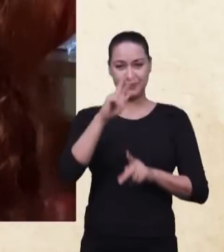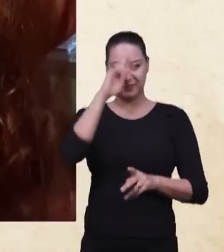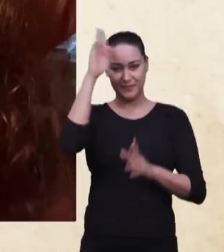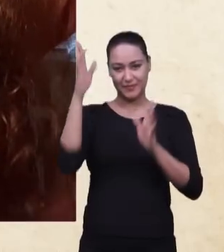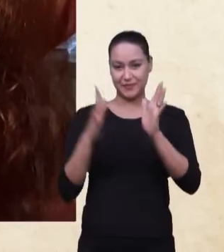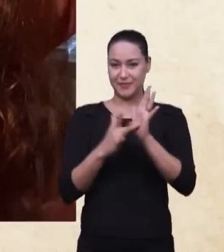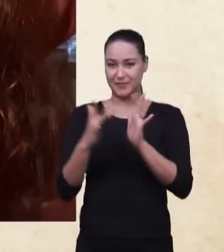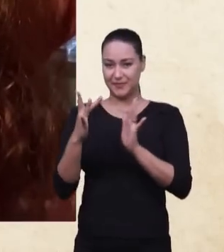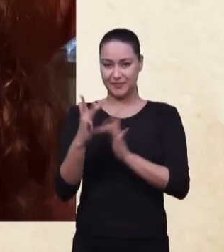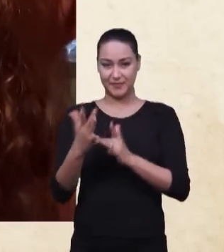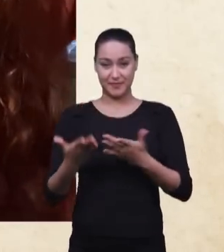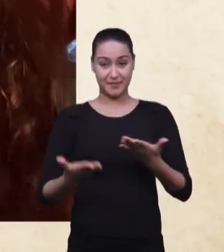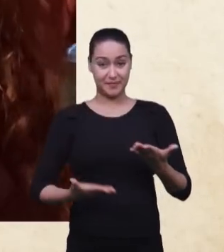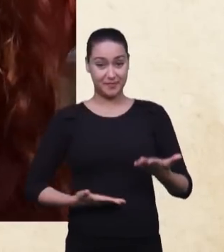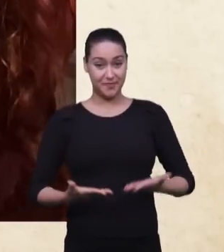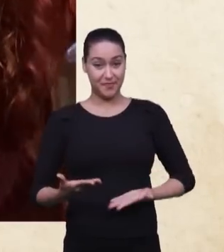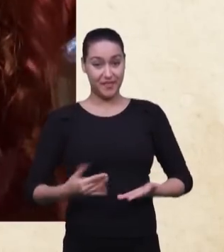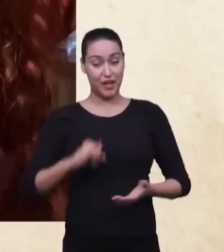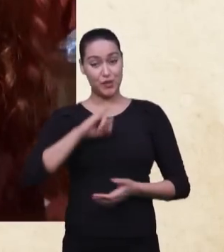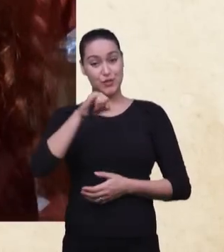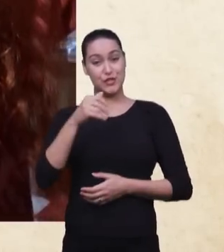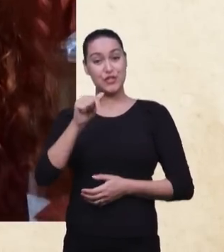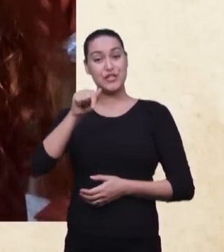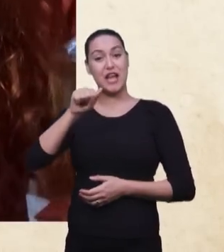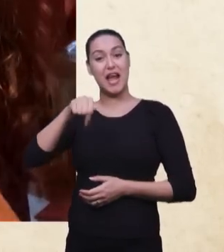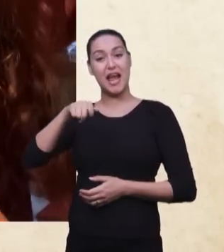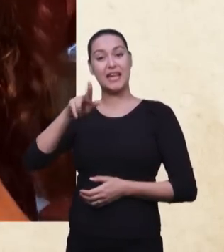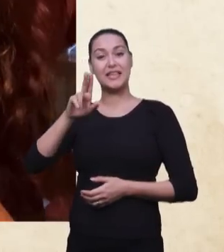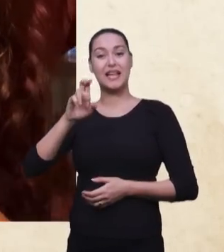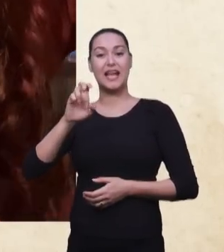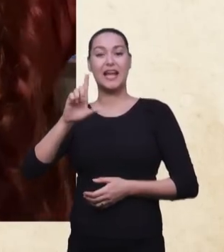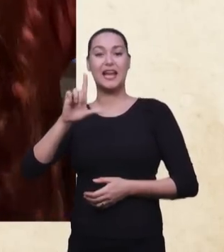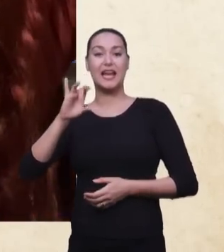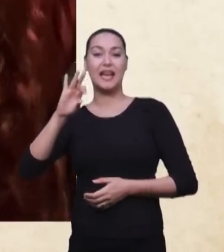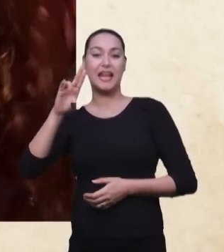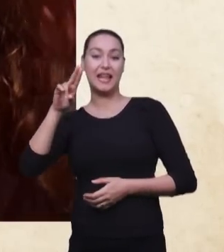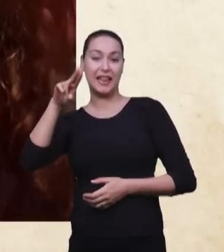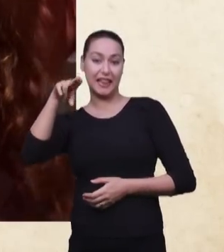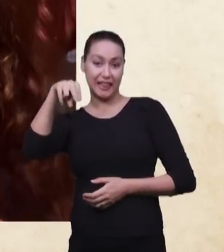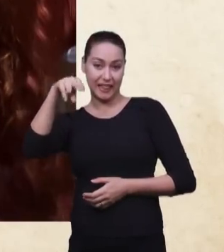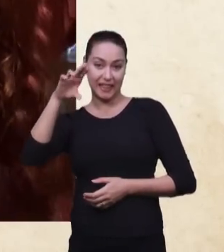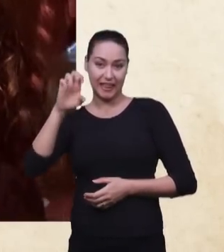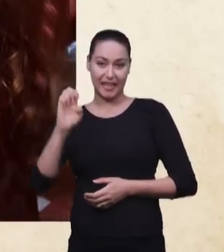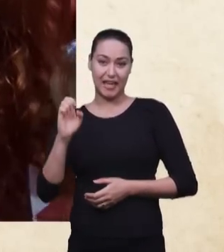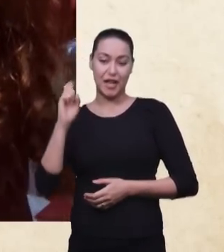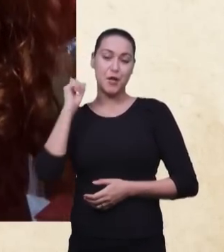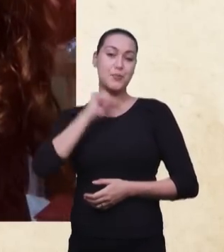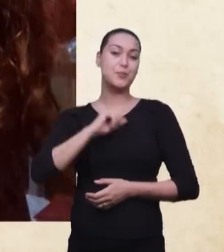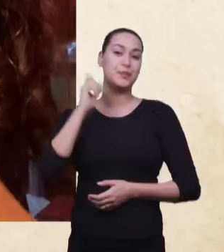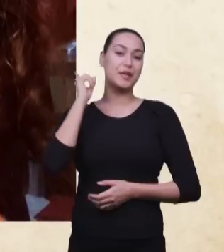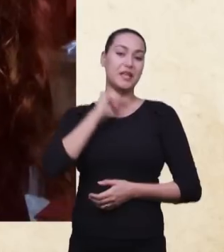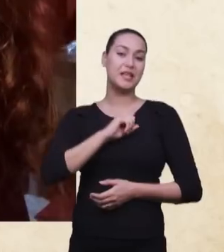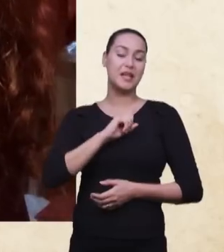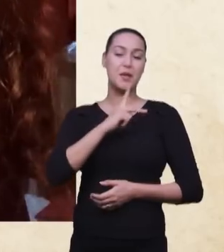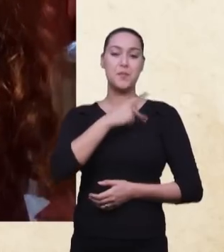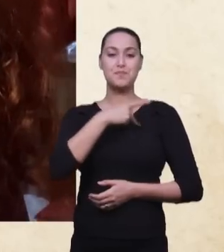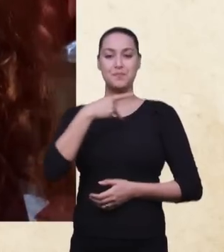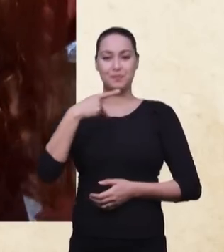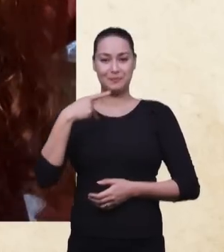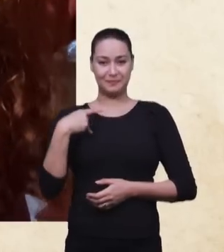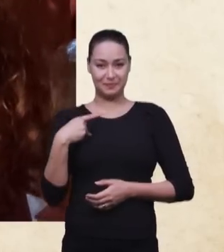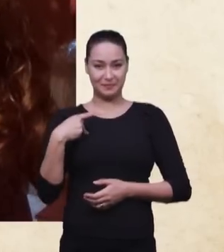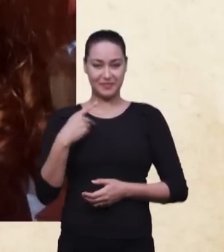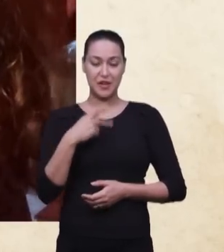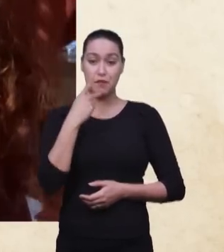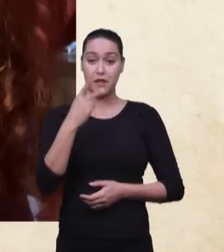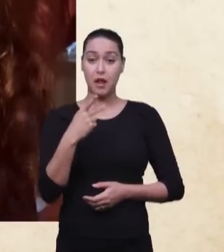A paz do Senhor Jesus, irmãos. Eu me chamo Jaqueline, eu sou da Igreja do Gran Duquesa 1, em Governador Valadares, do Ministério do Pastor Rafles